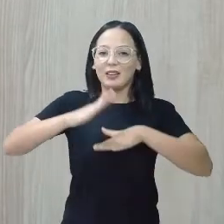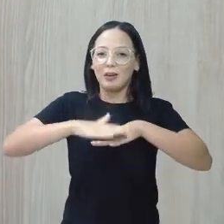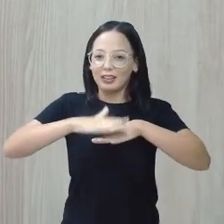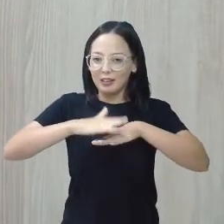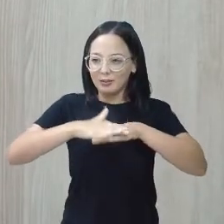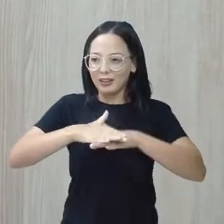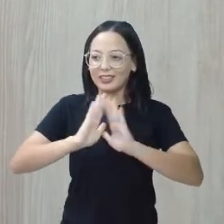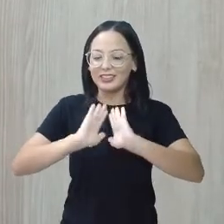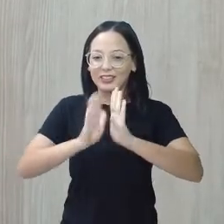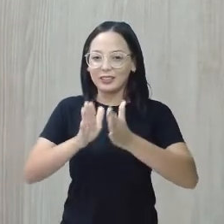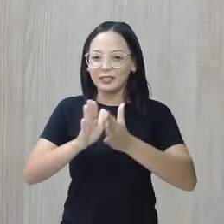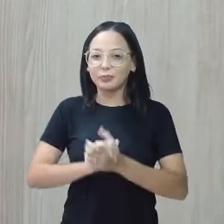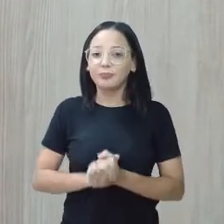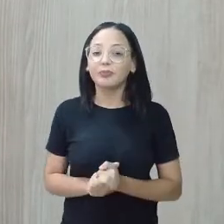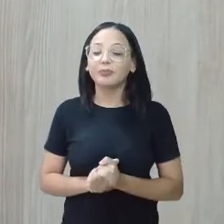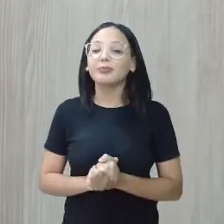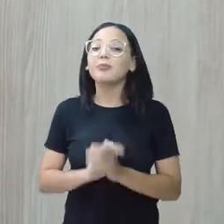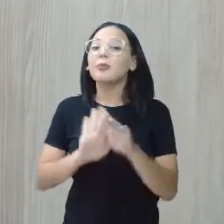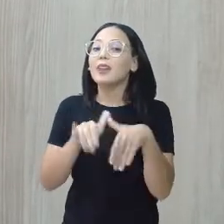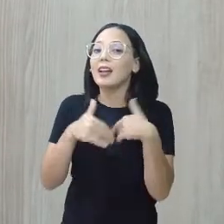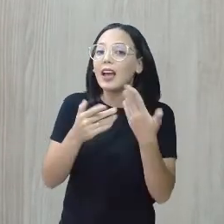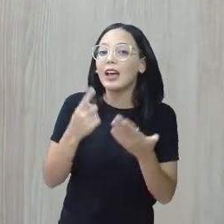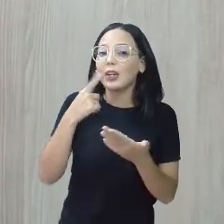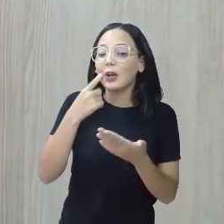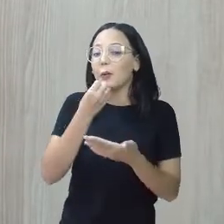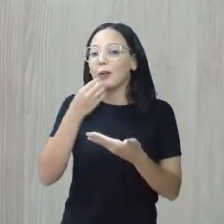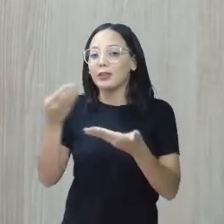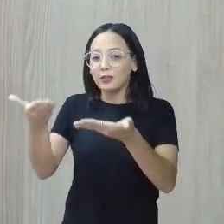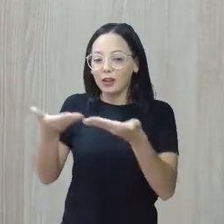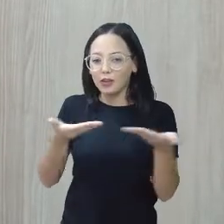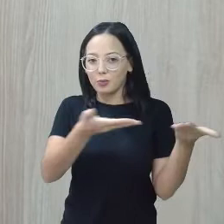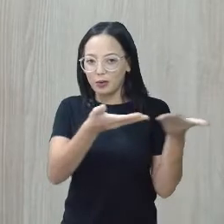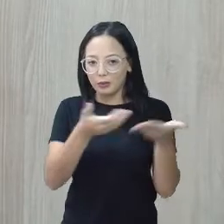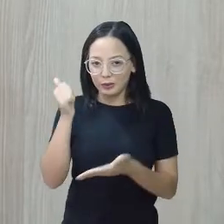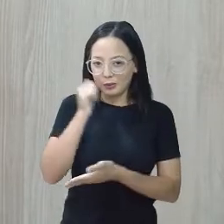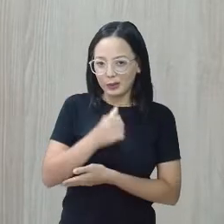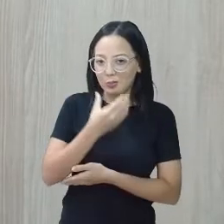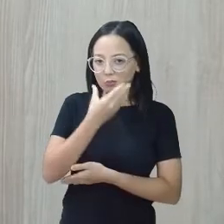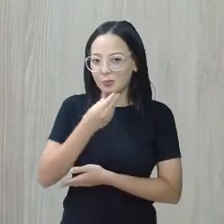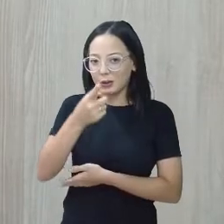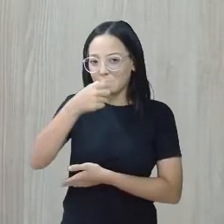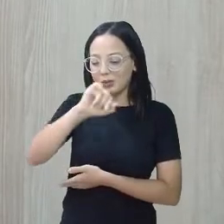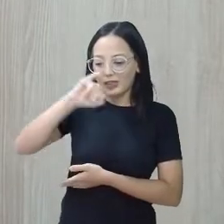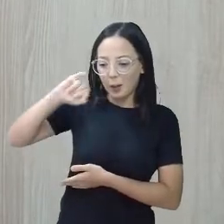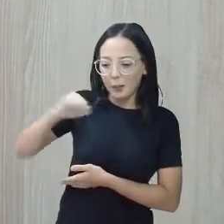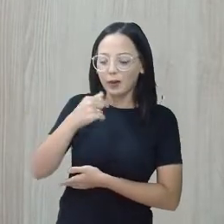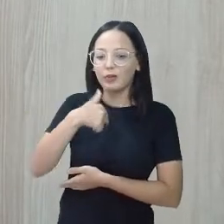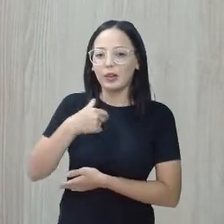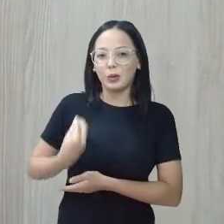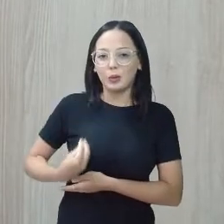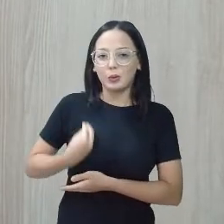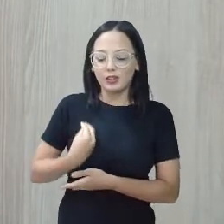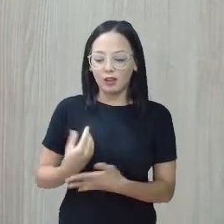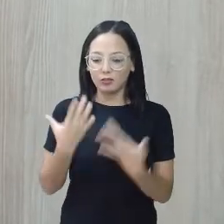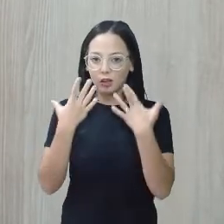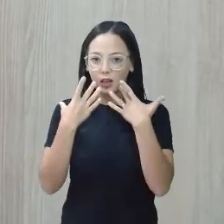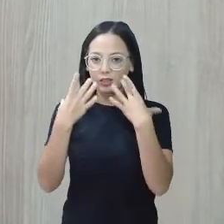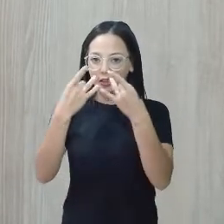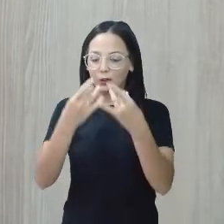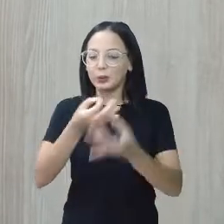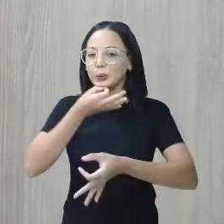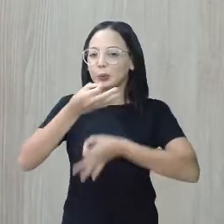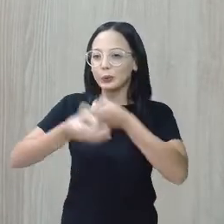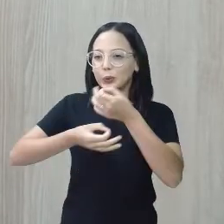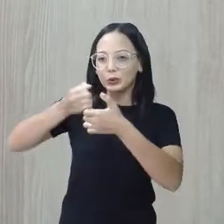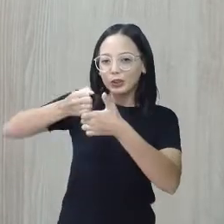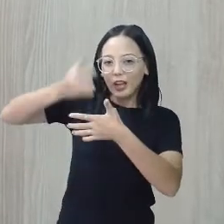nada errado. E aí, sejam todos e todas bem-vindos e bem-vindas. Aproveitem, estou aqui atento no chat para tirar